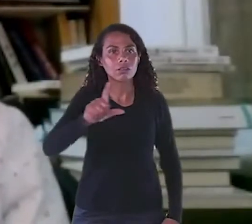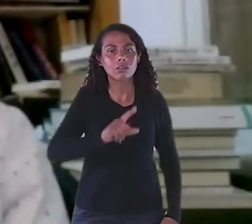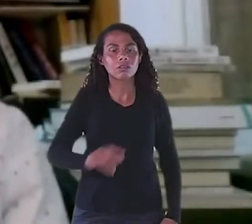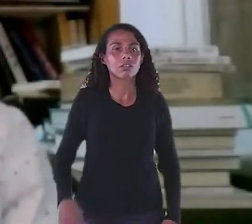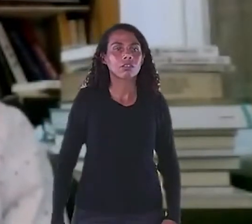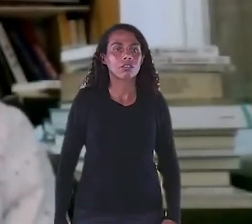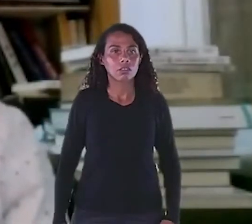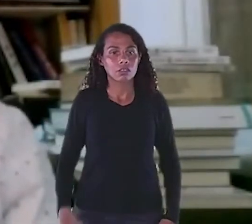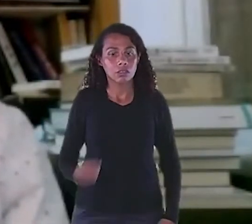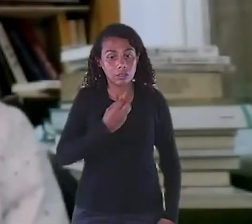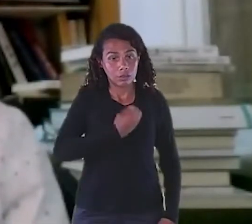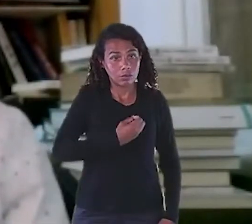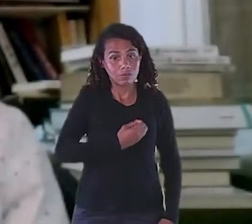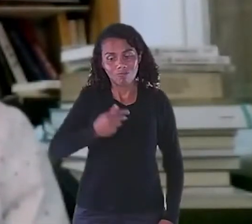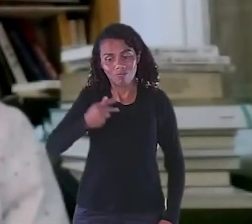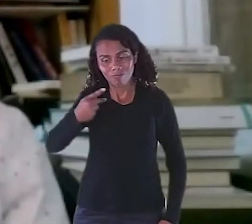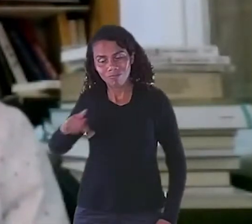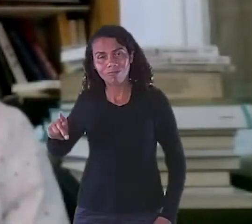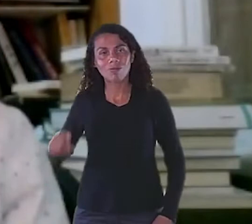né?